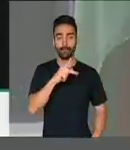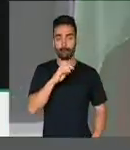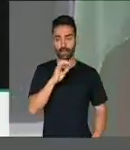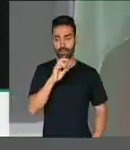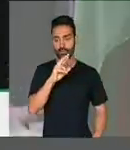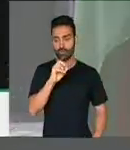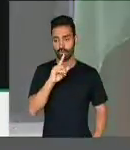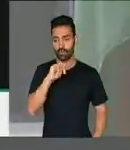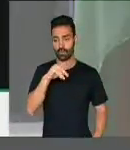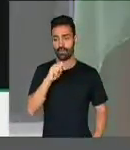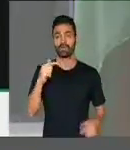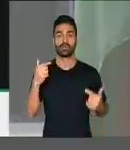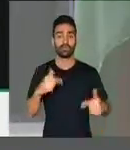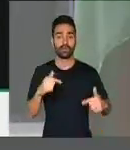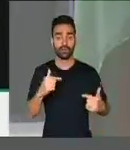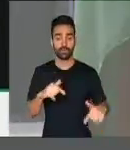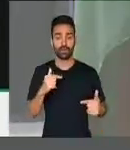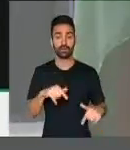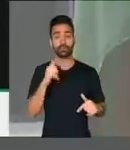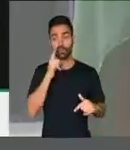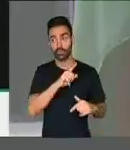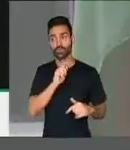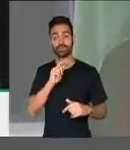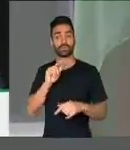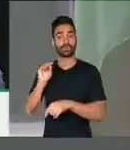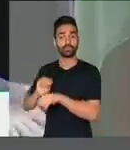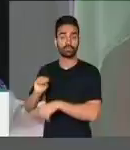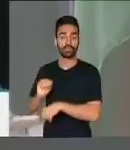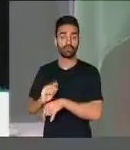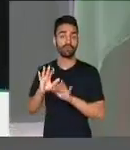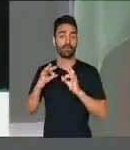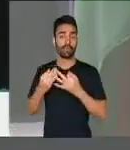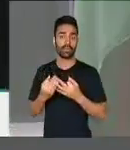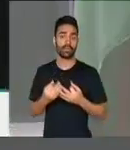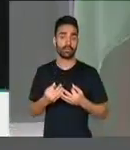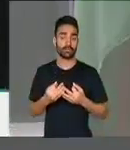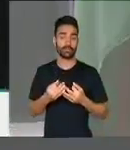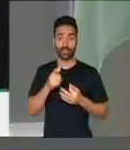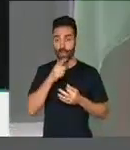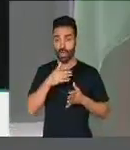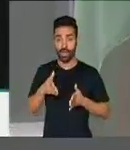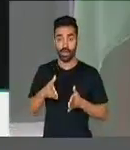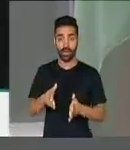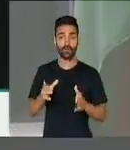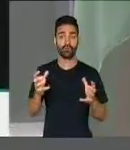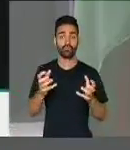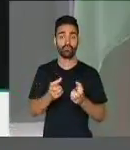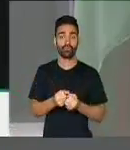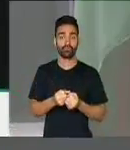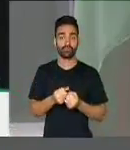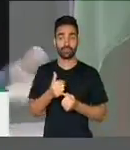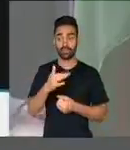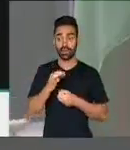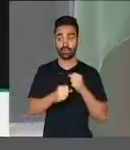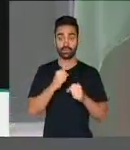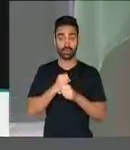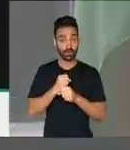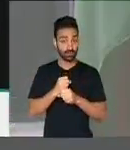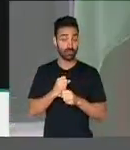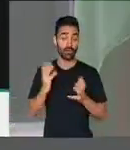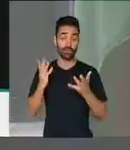Petrolina, trabalhando para manter suas famílias. Secou esse canal que está cheio lá há 10 anos,